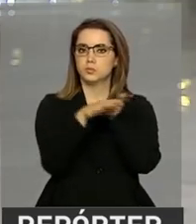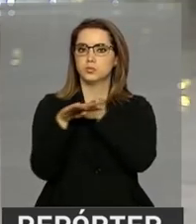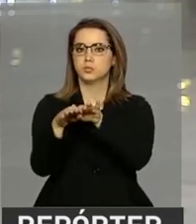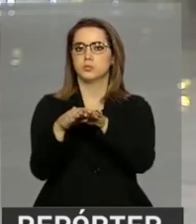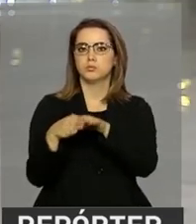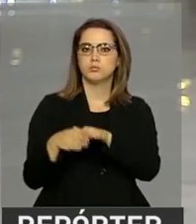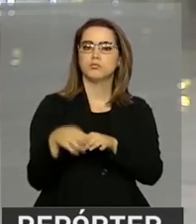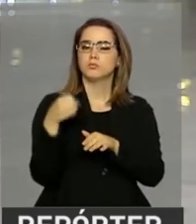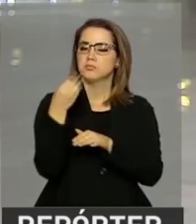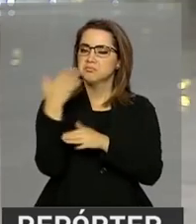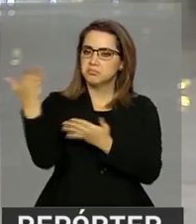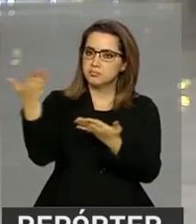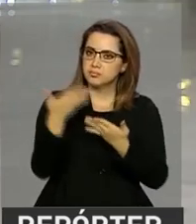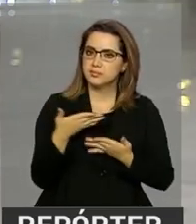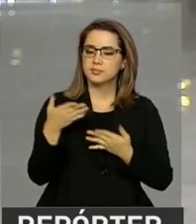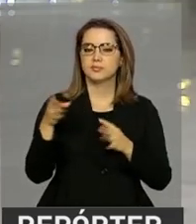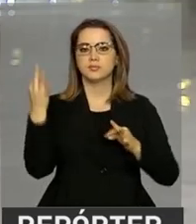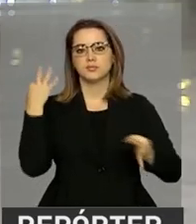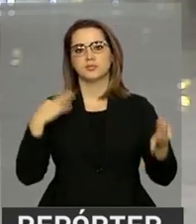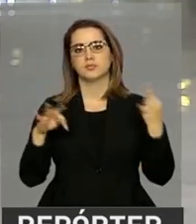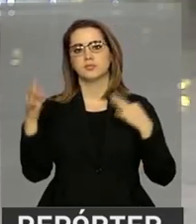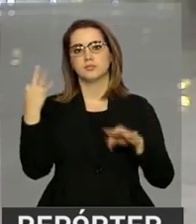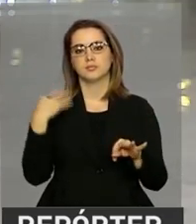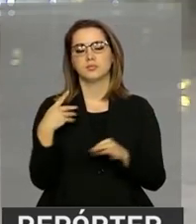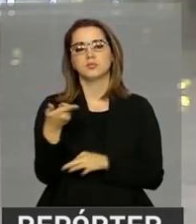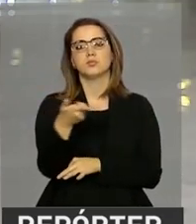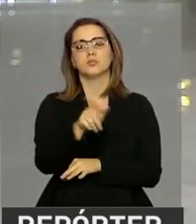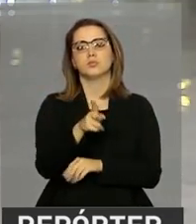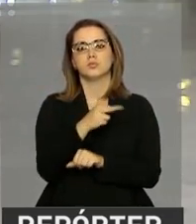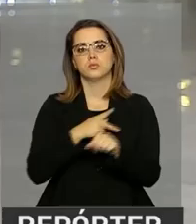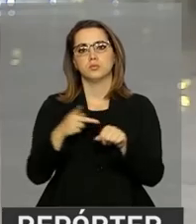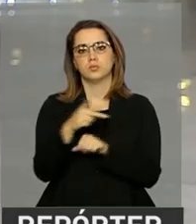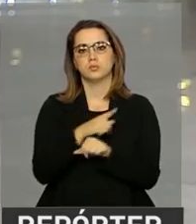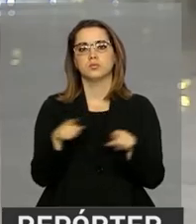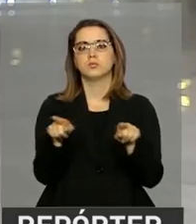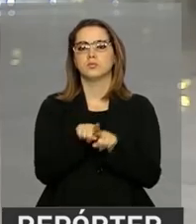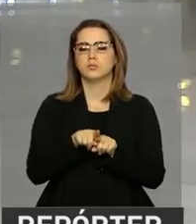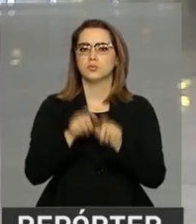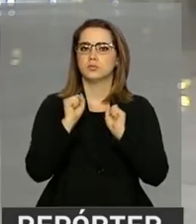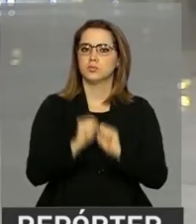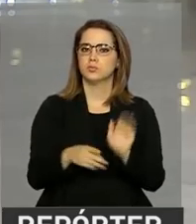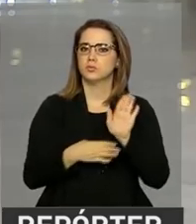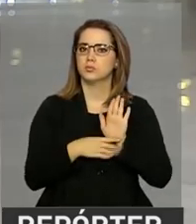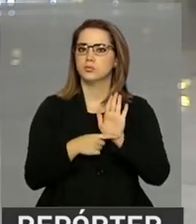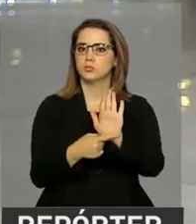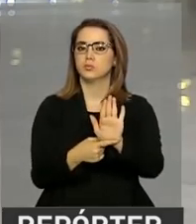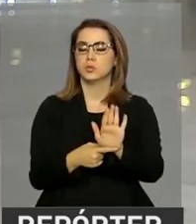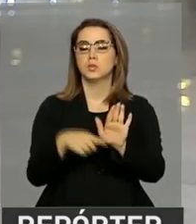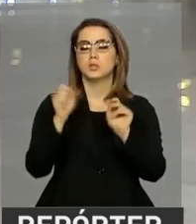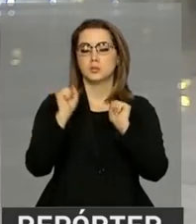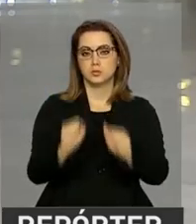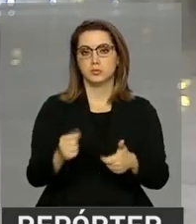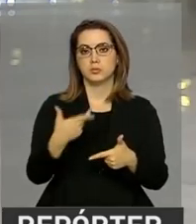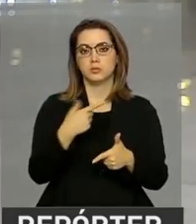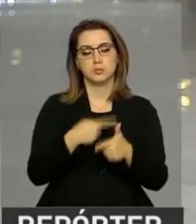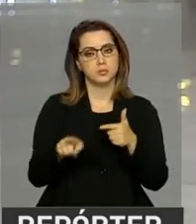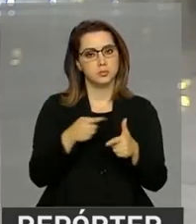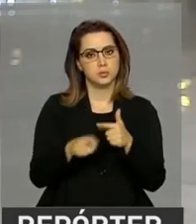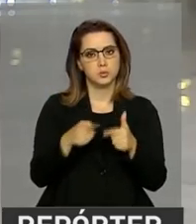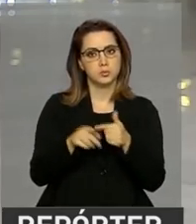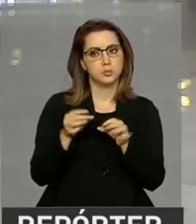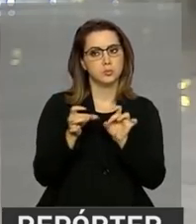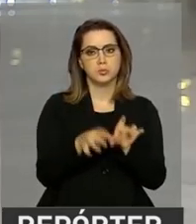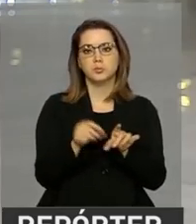turistas estrangeiros. Ele disse também que essa é uma oportunidade para que o país mostre que é capaz de superar obstáculos tanto políticos